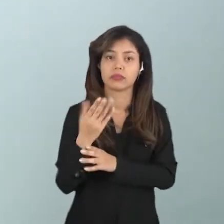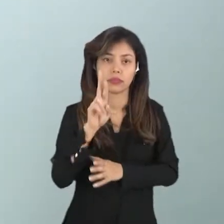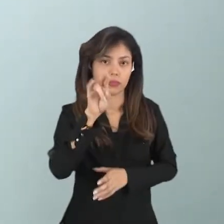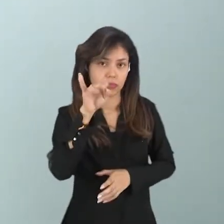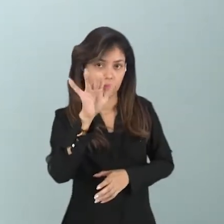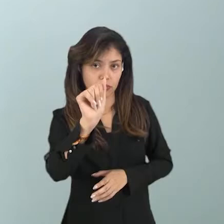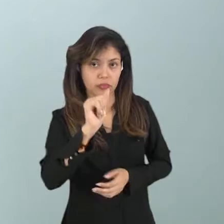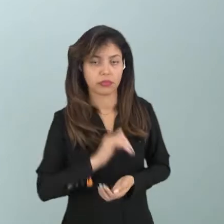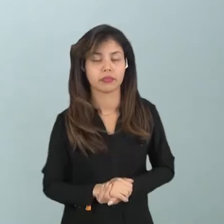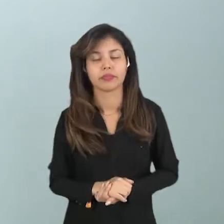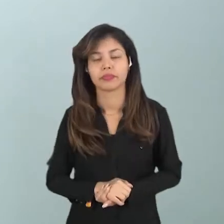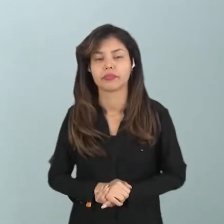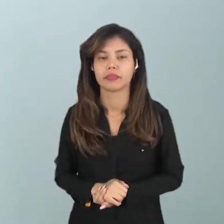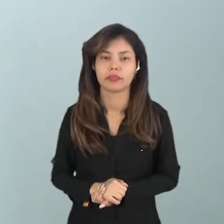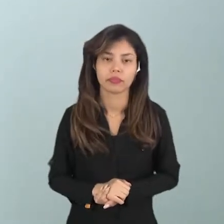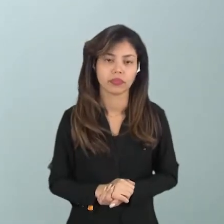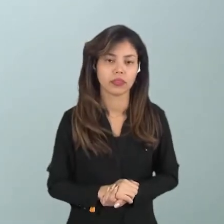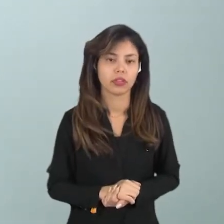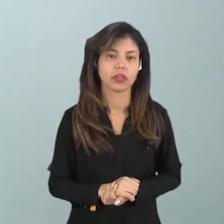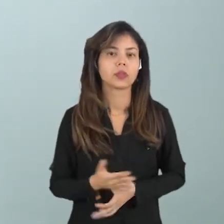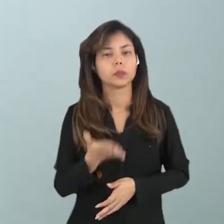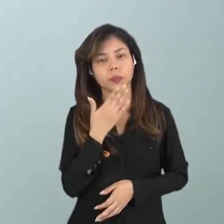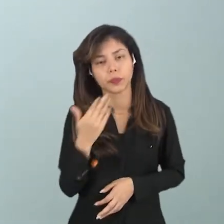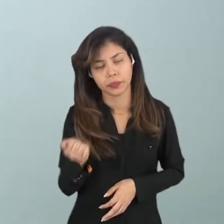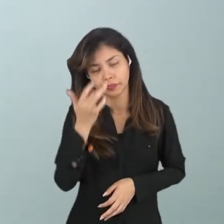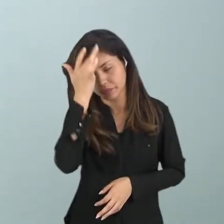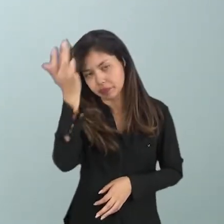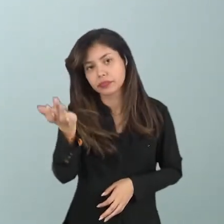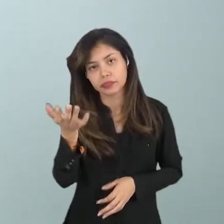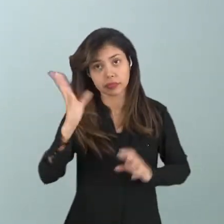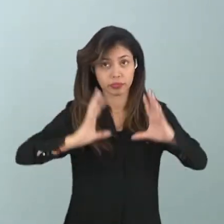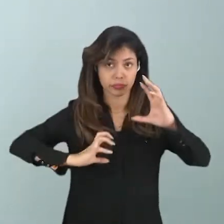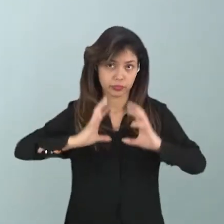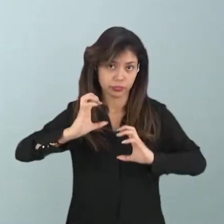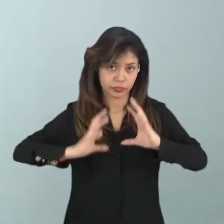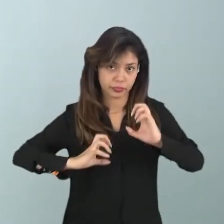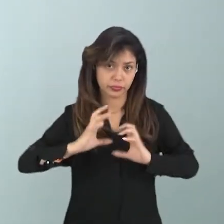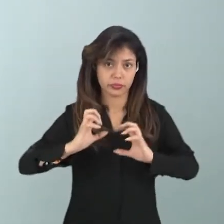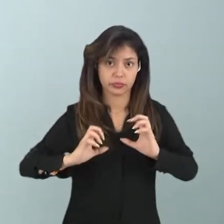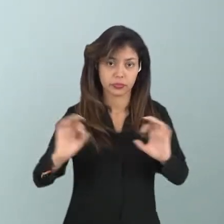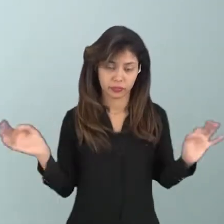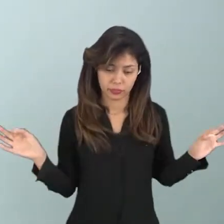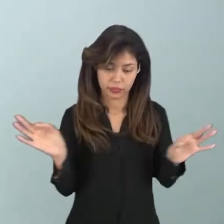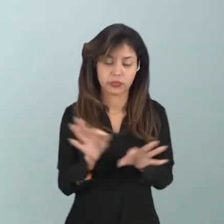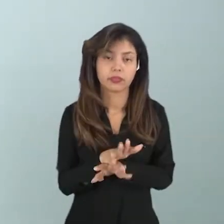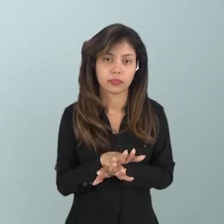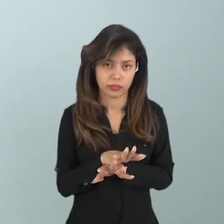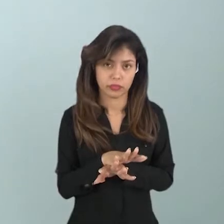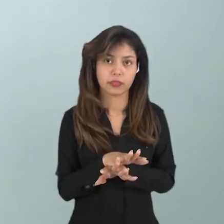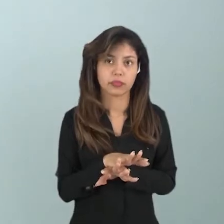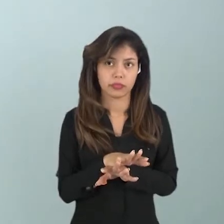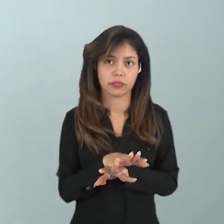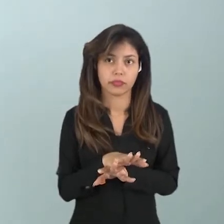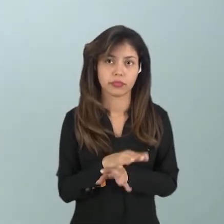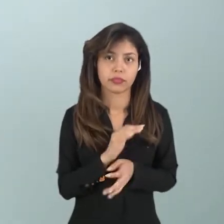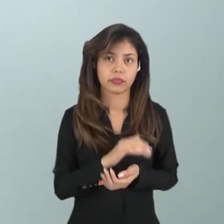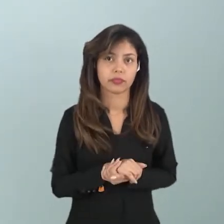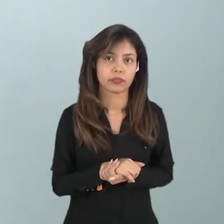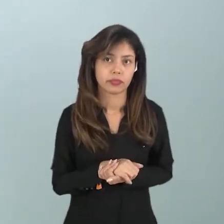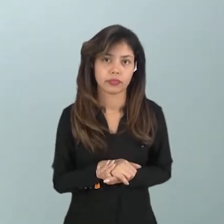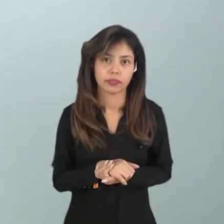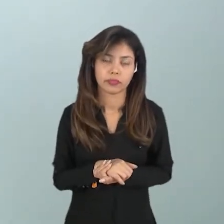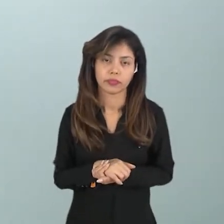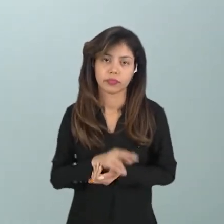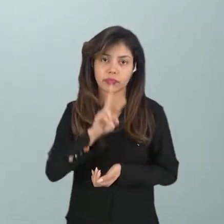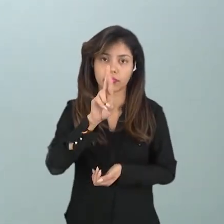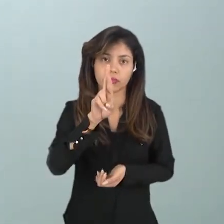a maioria sendo russa, então facilitou que aquele conflito desse ganho de causa para a Rússia. E em função disso, a Rússia